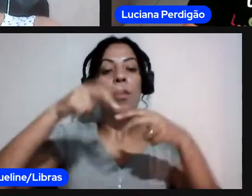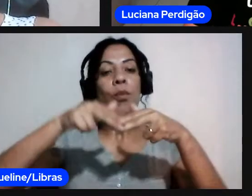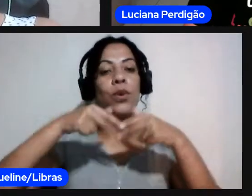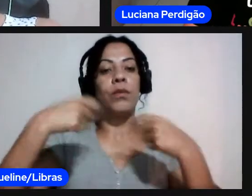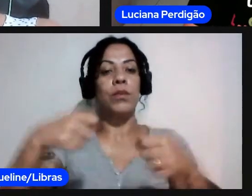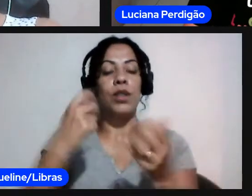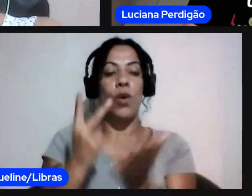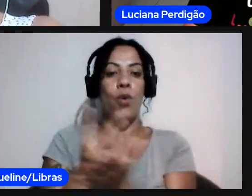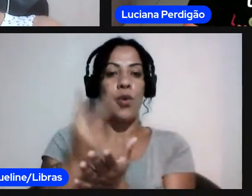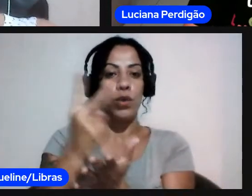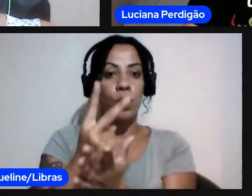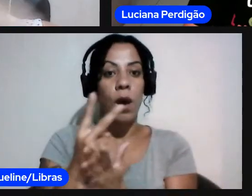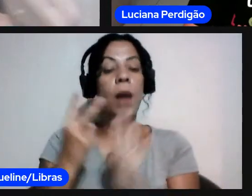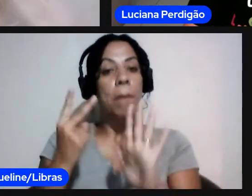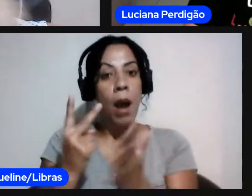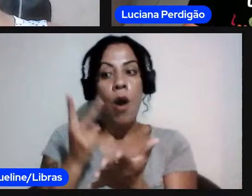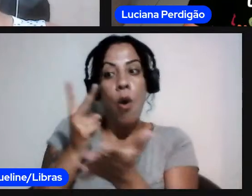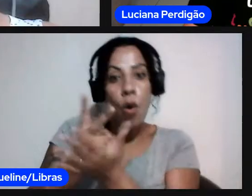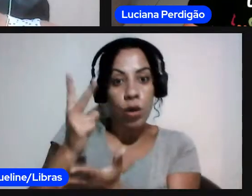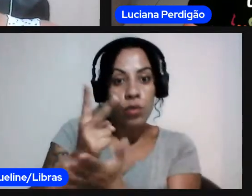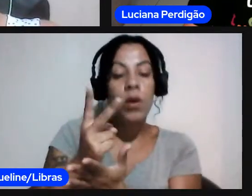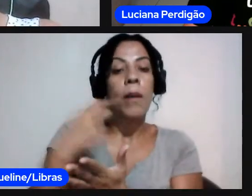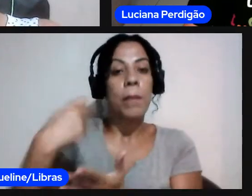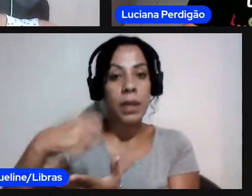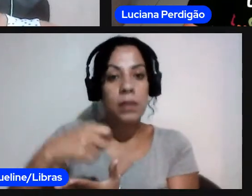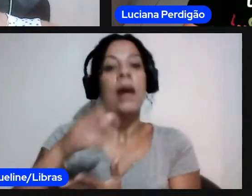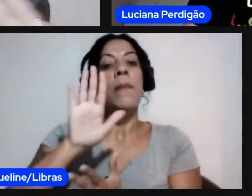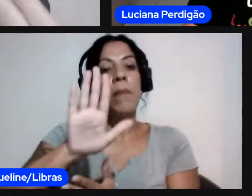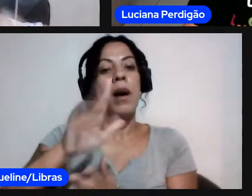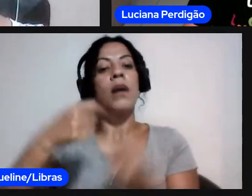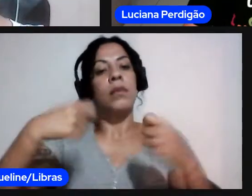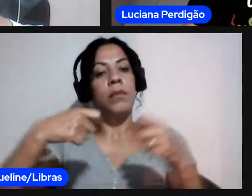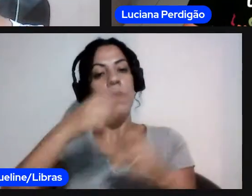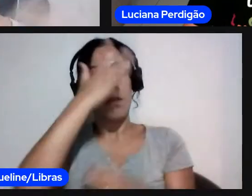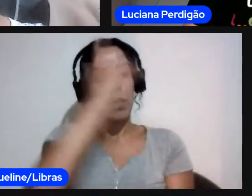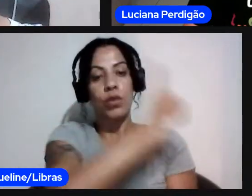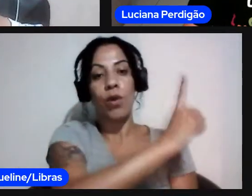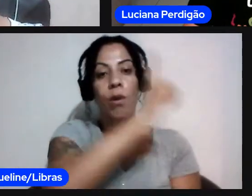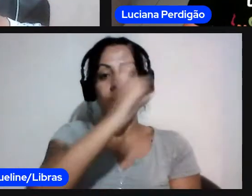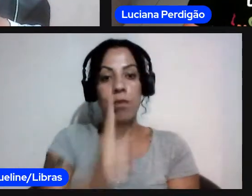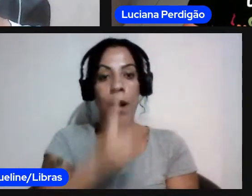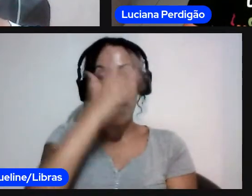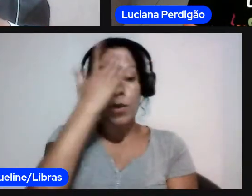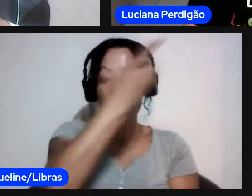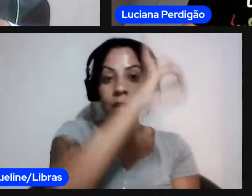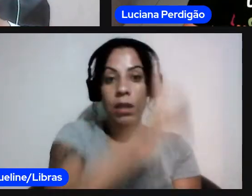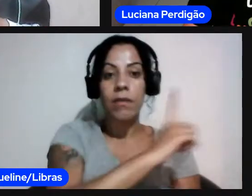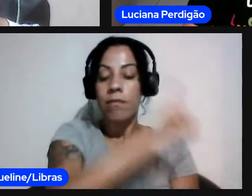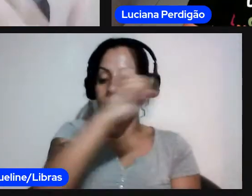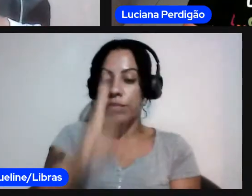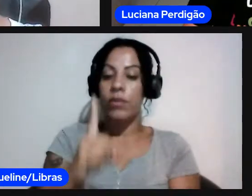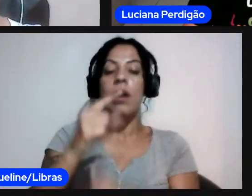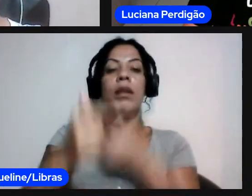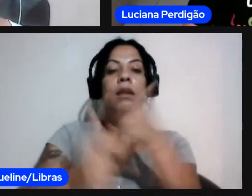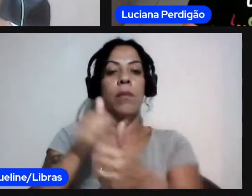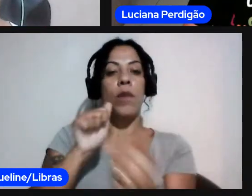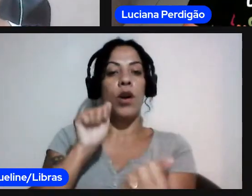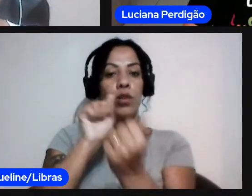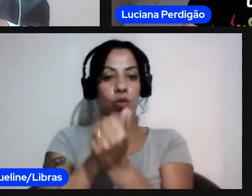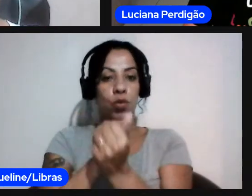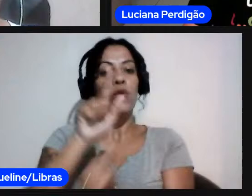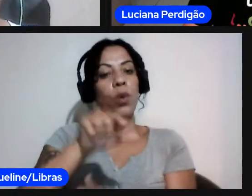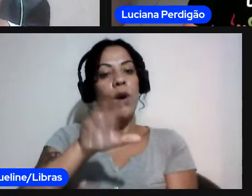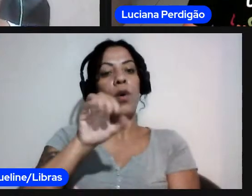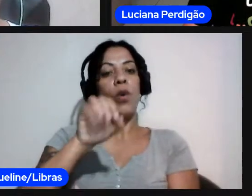uma pessoa, né, dentro, com deficiência dentro do quadro de consultoria para outros